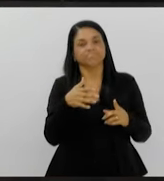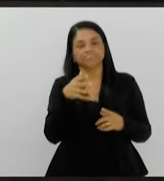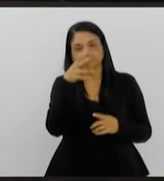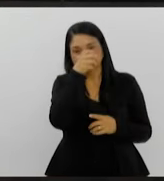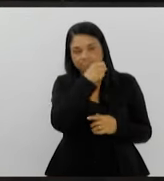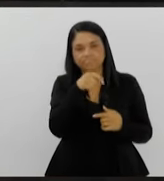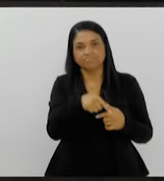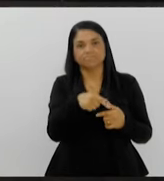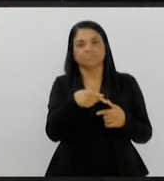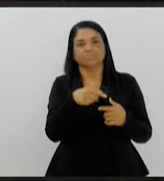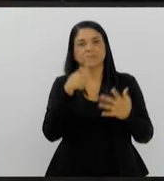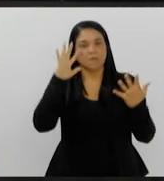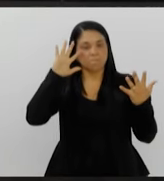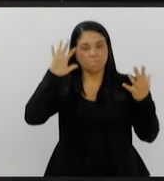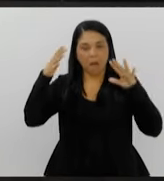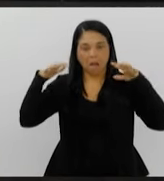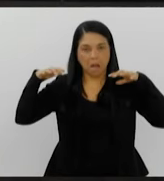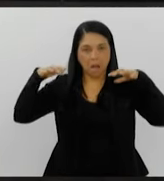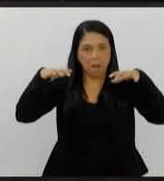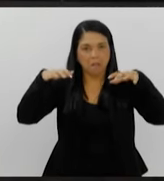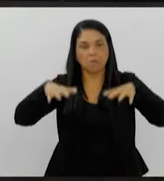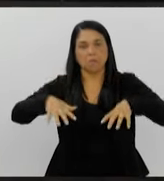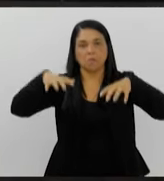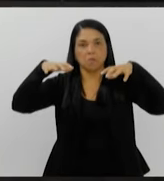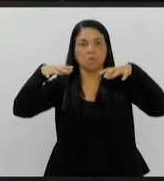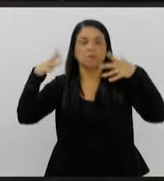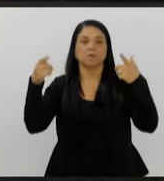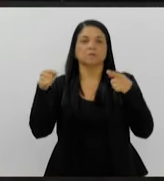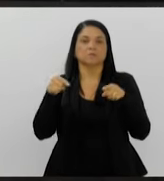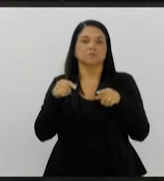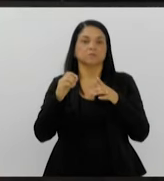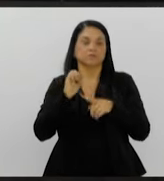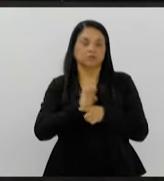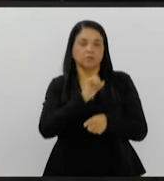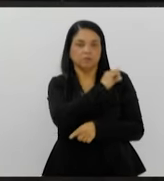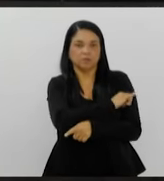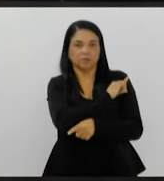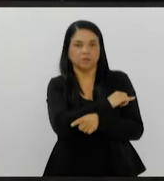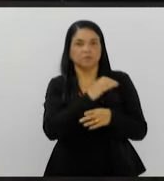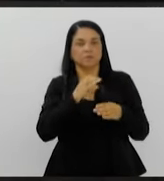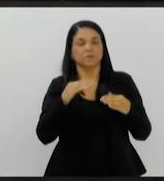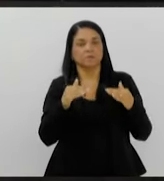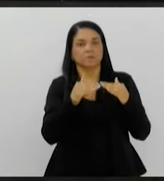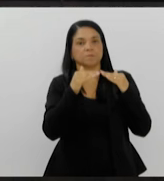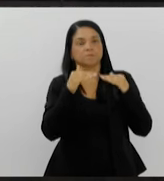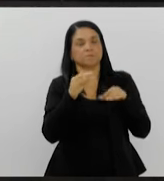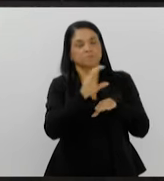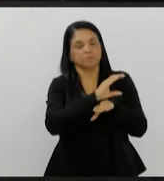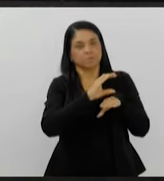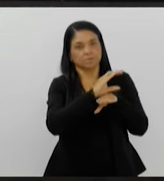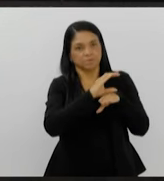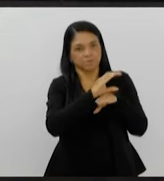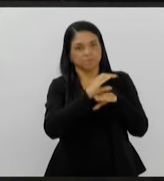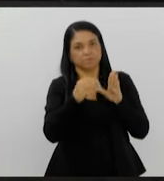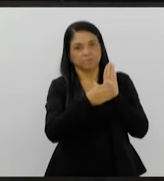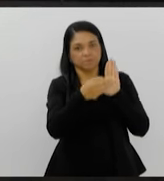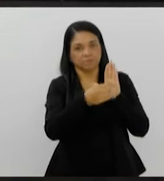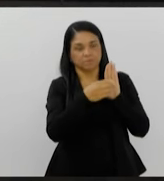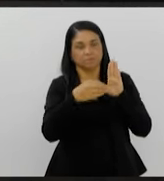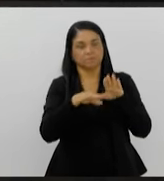catástrofes naturais no estado do Rio de Janeiro p pares das comissões Constituição e justiça pela constitucionalidade com